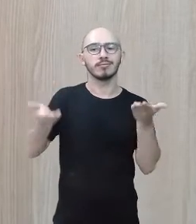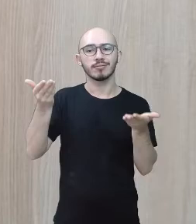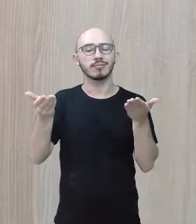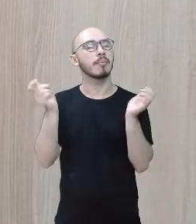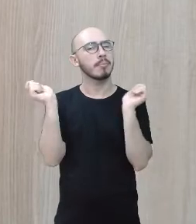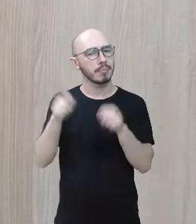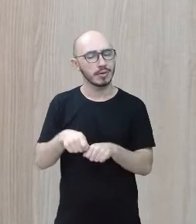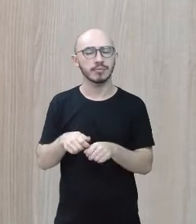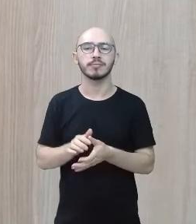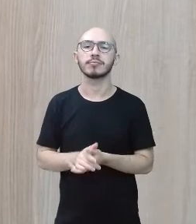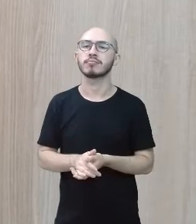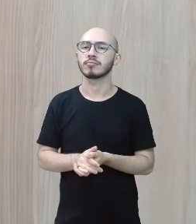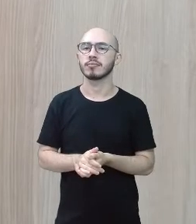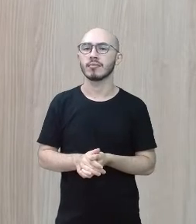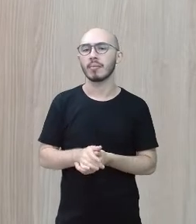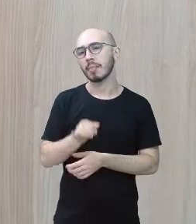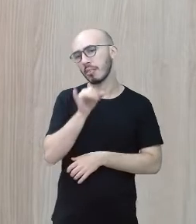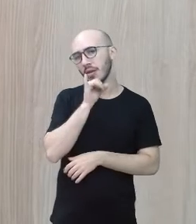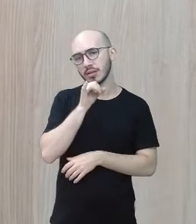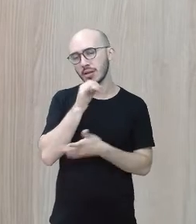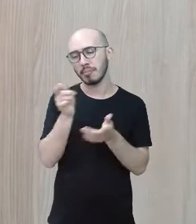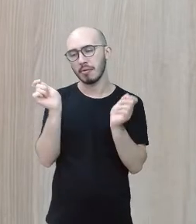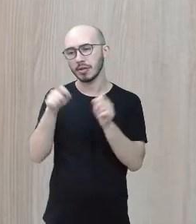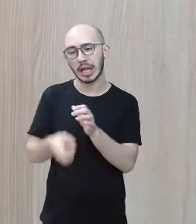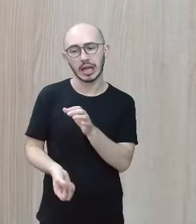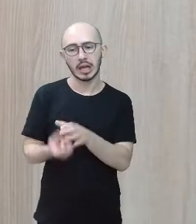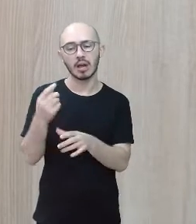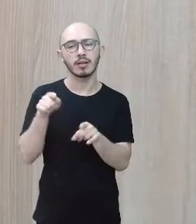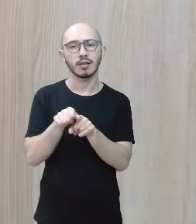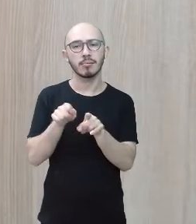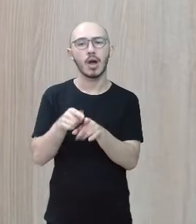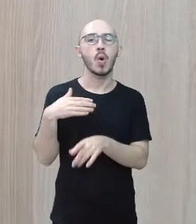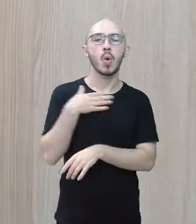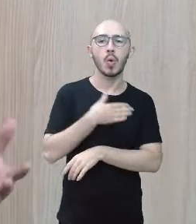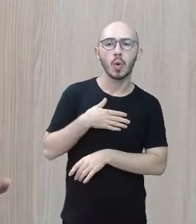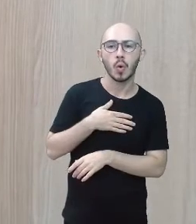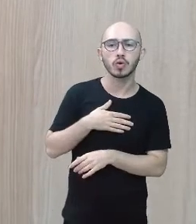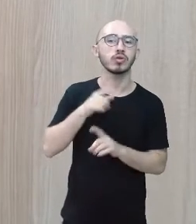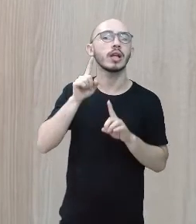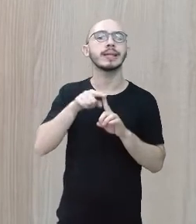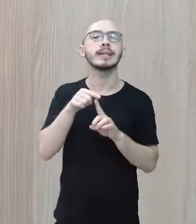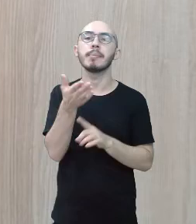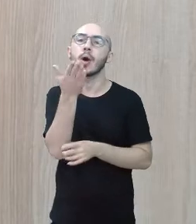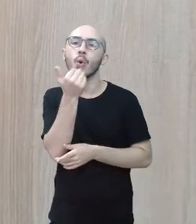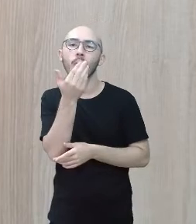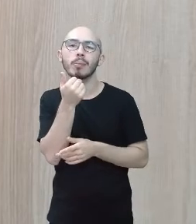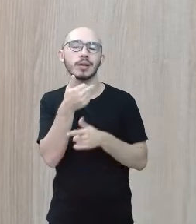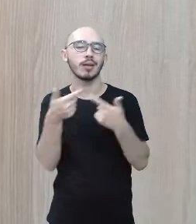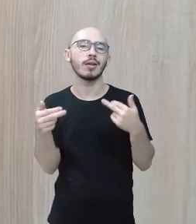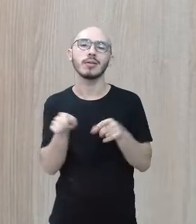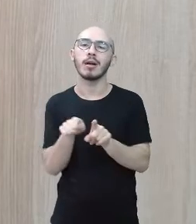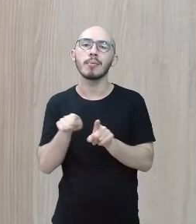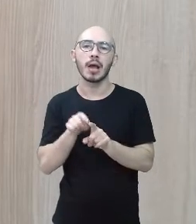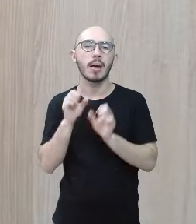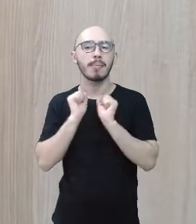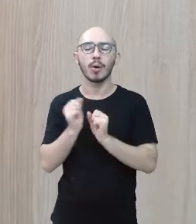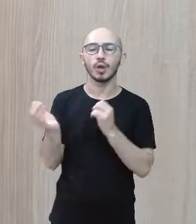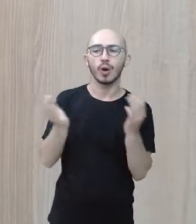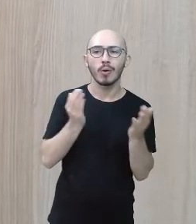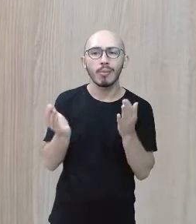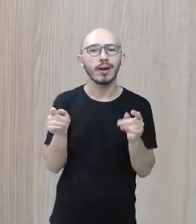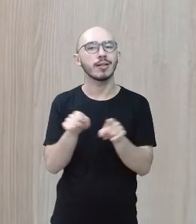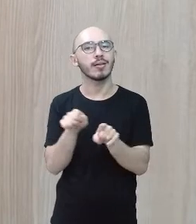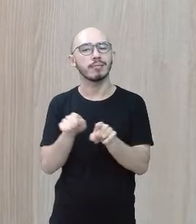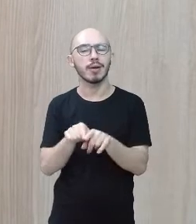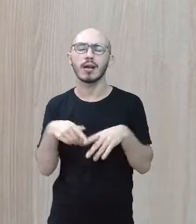Certo? Você pode também criar uma relação em relação ao gosto por alimentos, né? Aí foi o gosto em relação ao estilo do